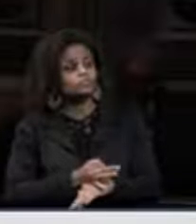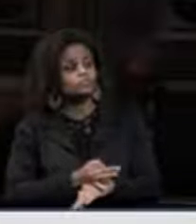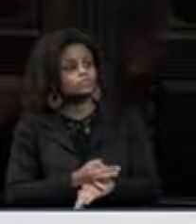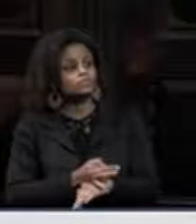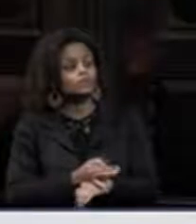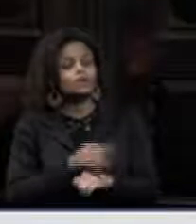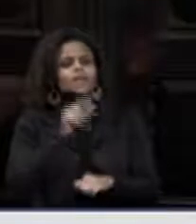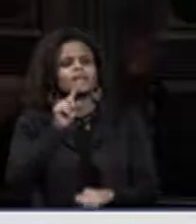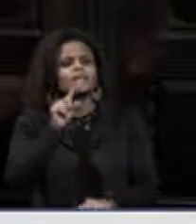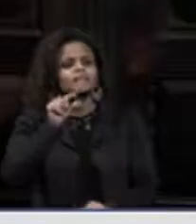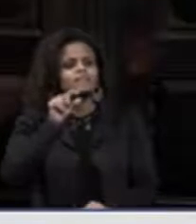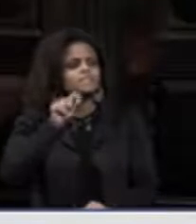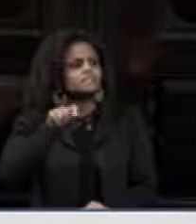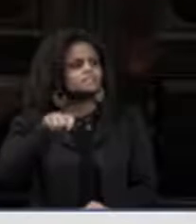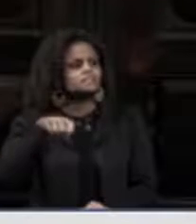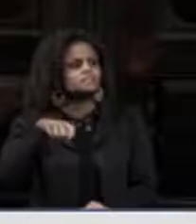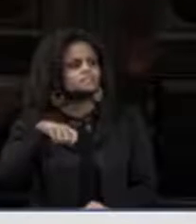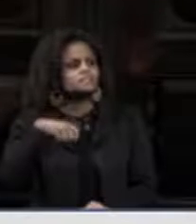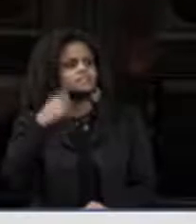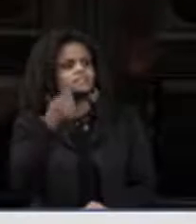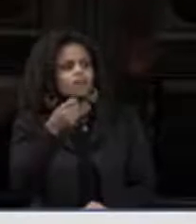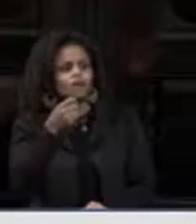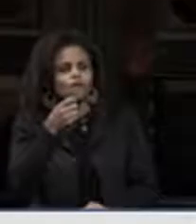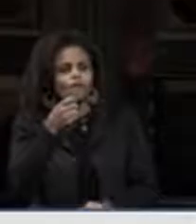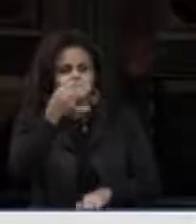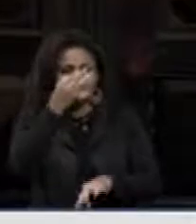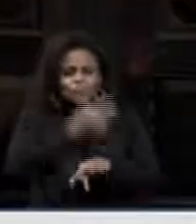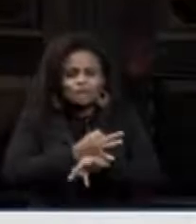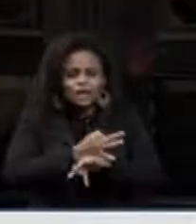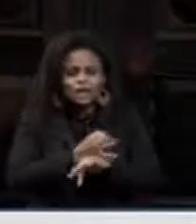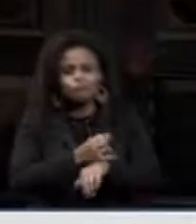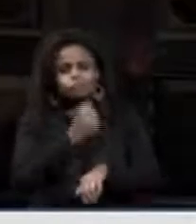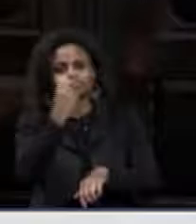não é faltar uma vez ou duas vezes,